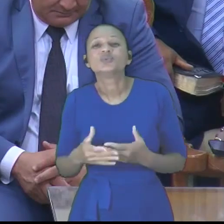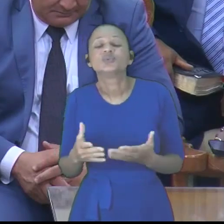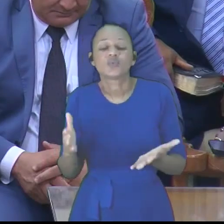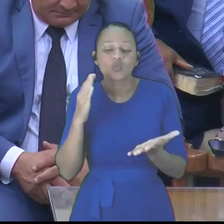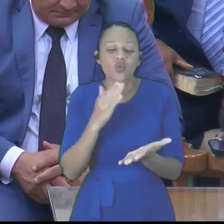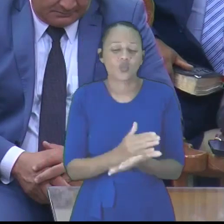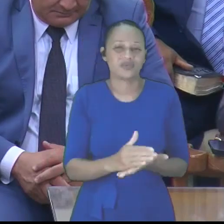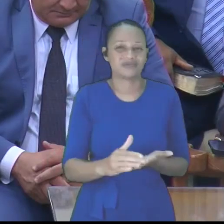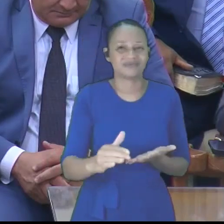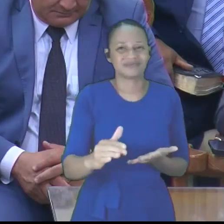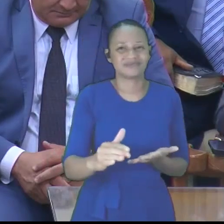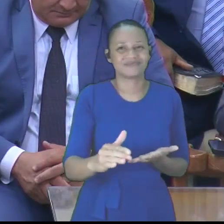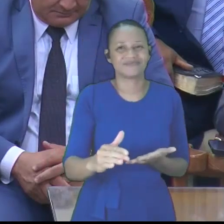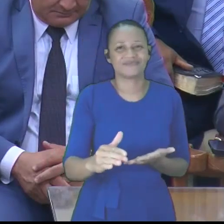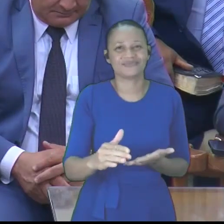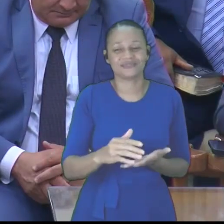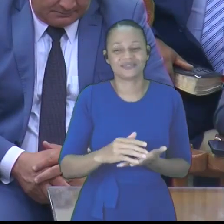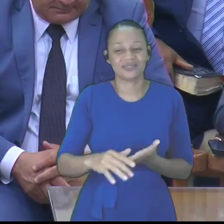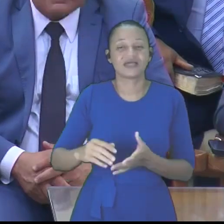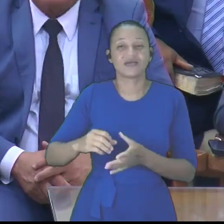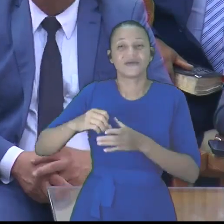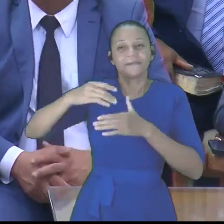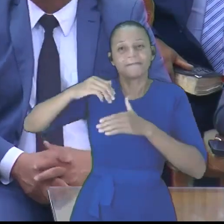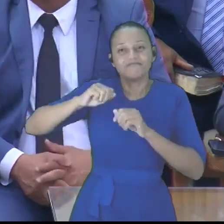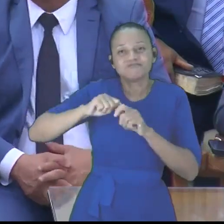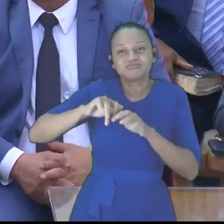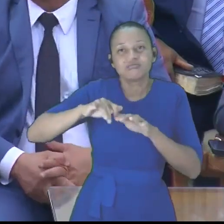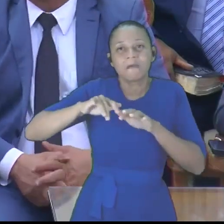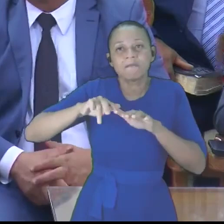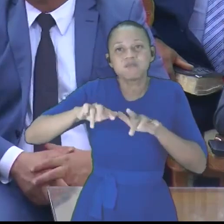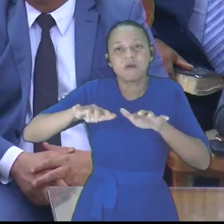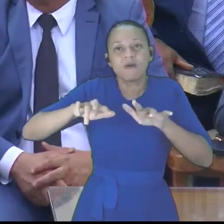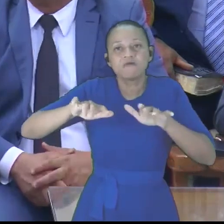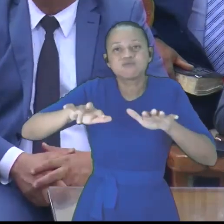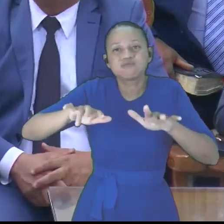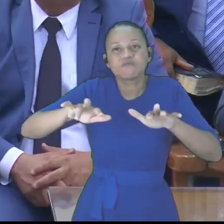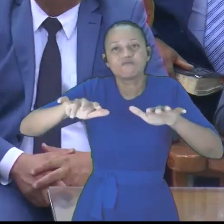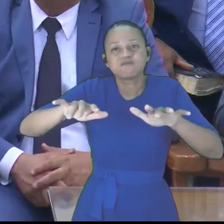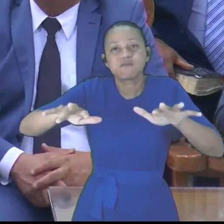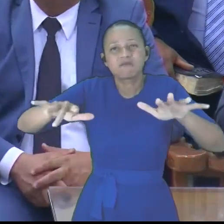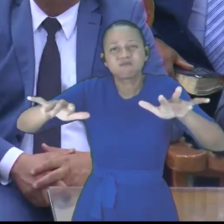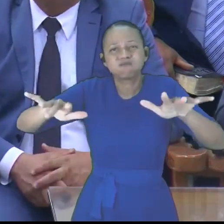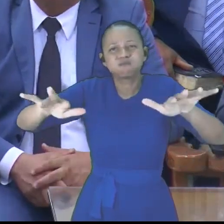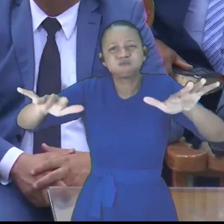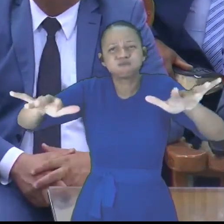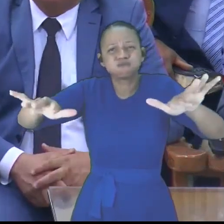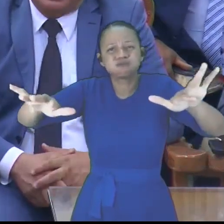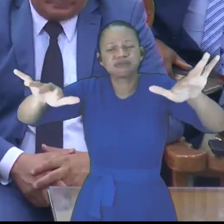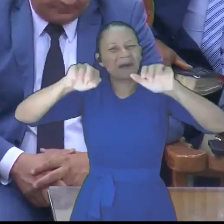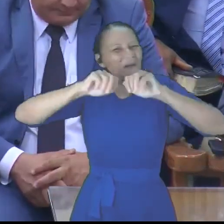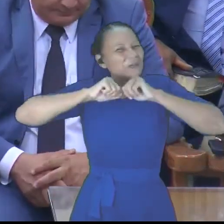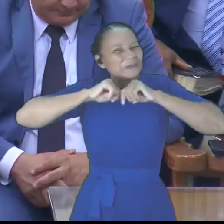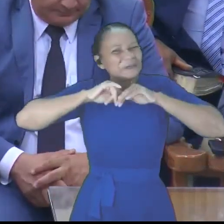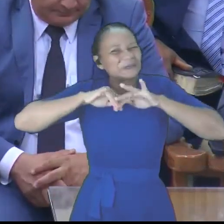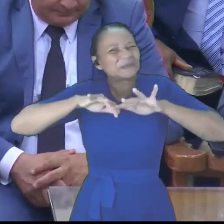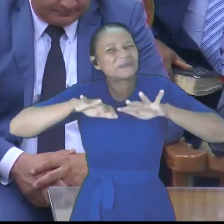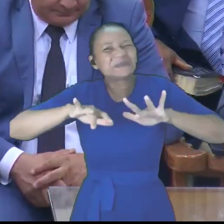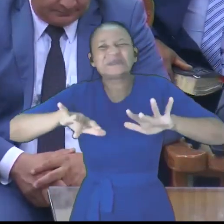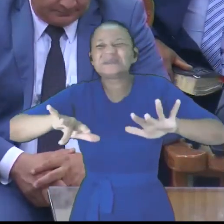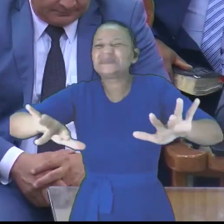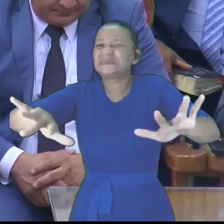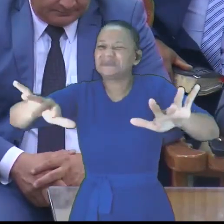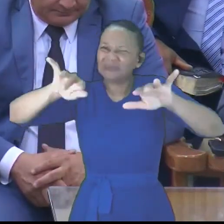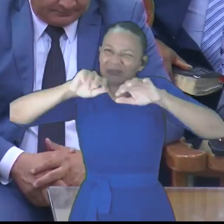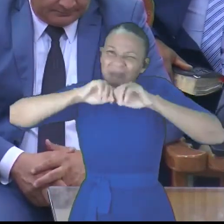O início. E a torneira, e a tendência da torneira é ir abrindo. É ir abrindo. É ir